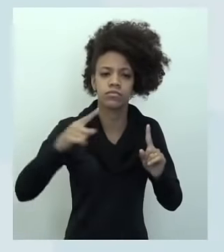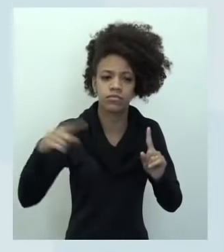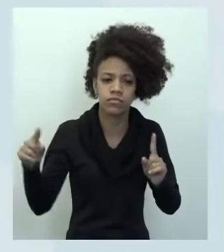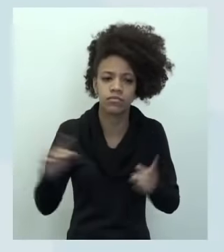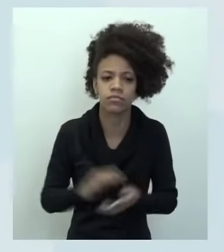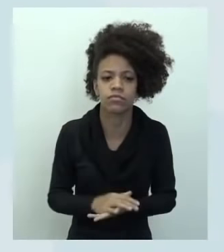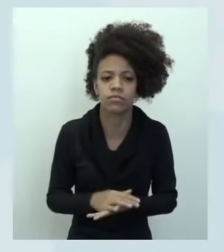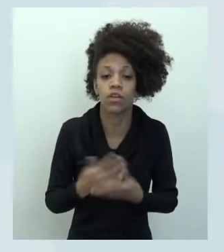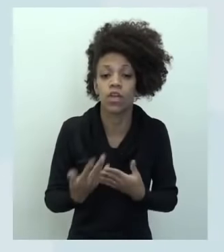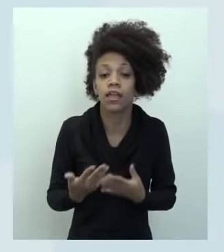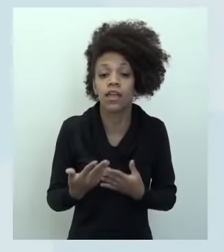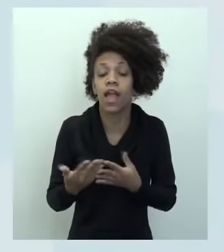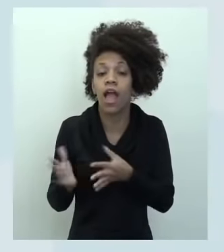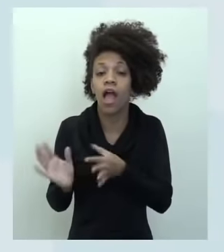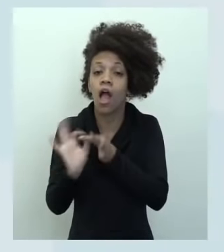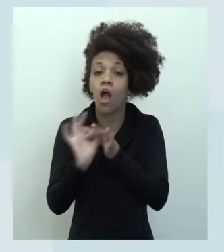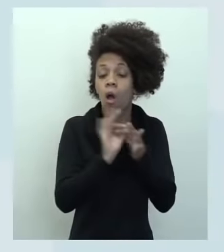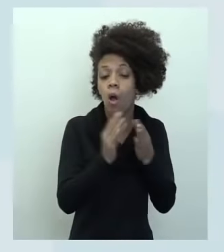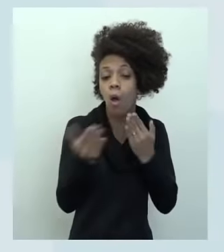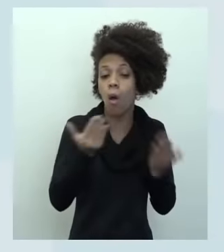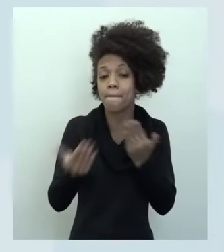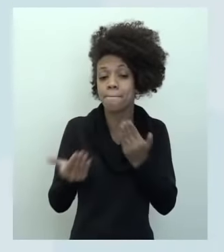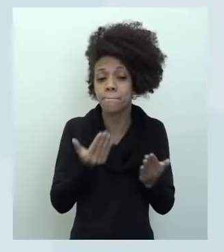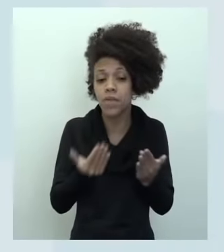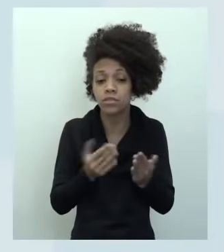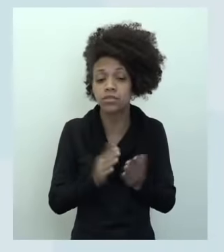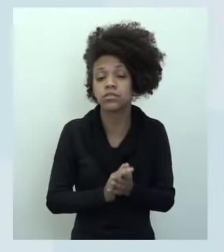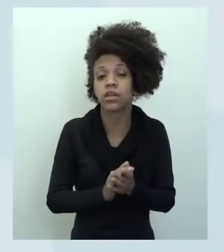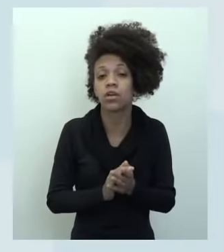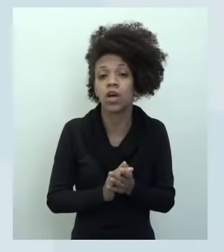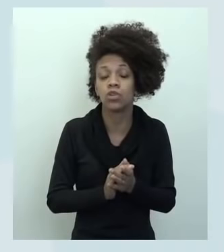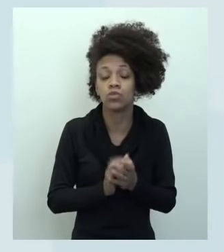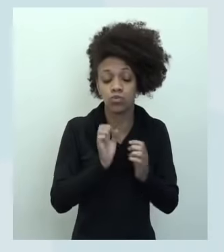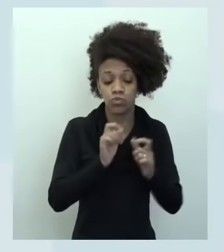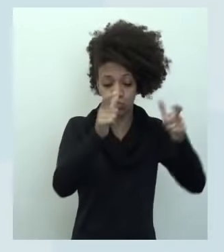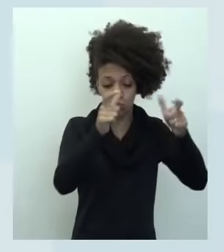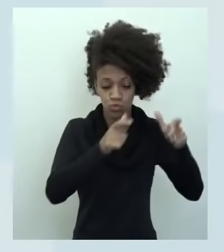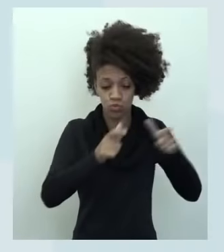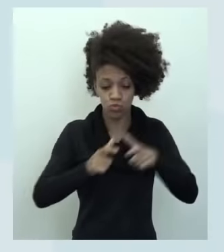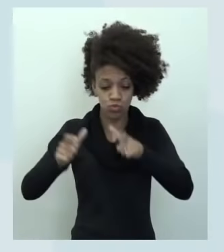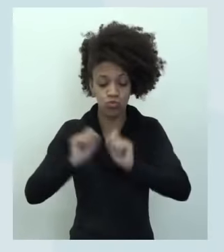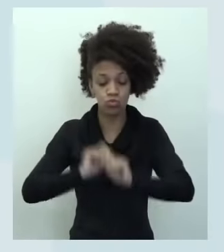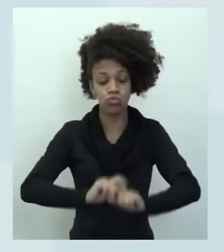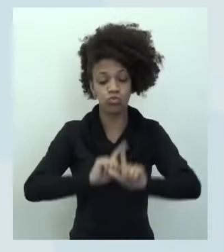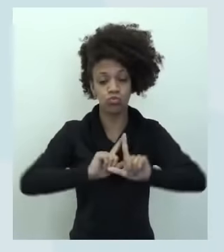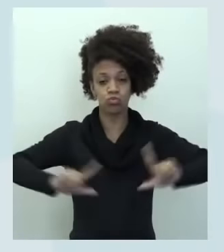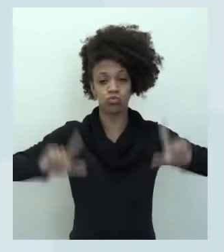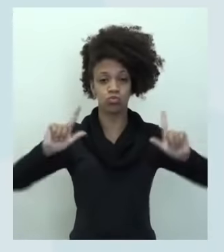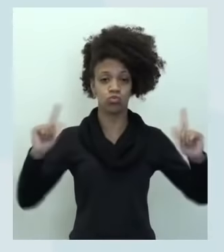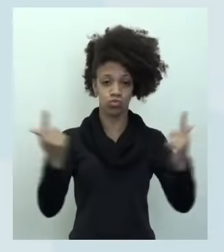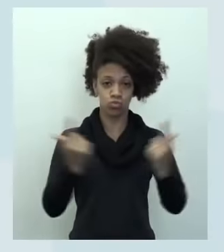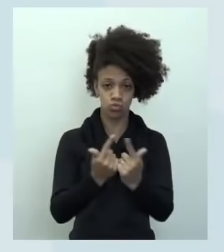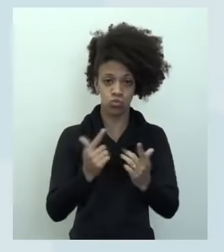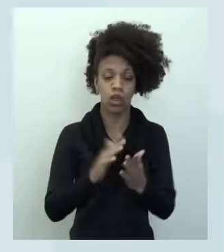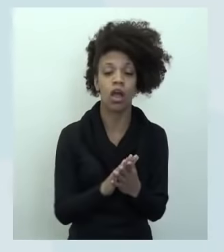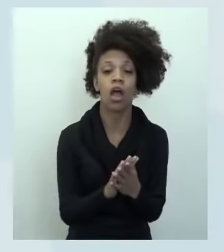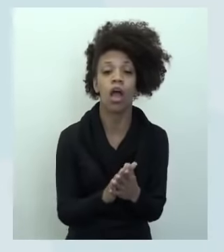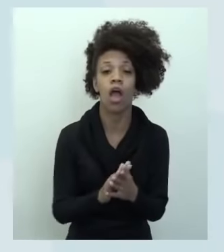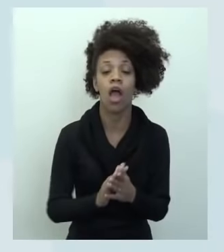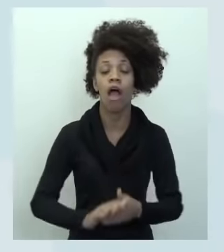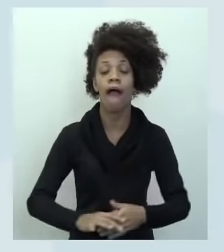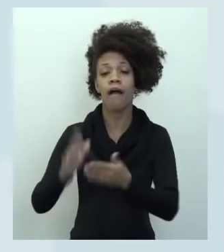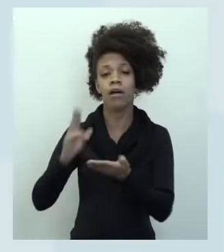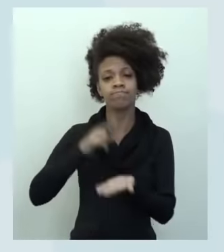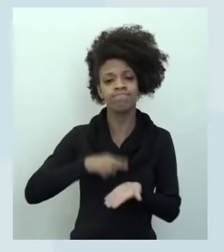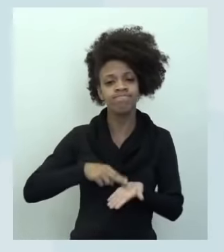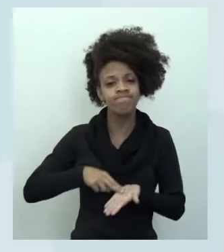aí do que a relação entre as dimensões dos elementos representados em um mapa, carta, fotografia ou imagem